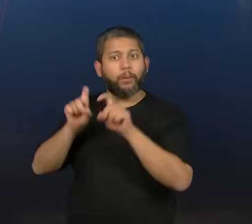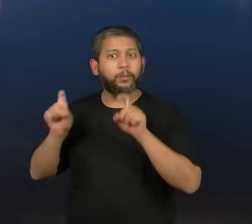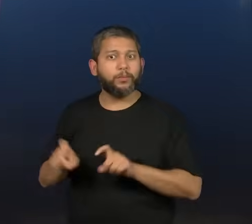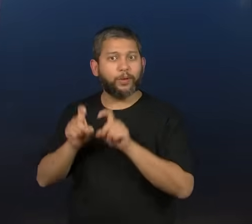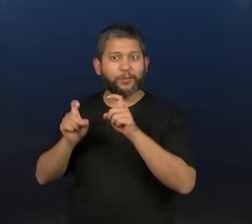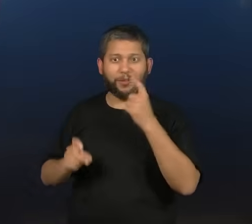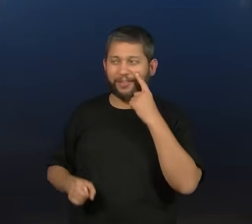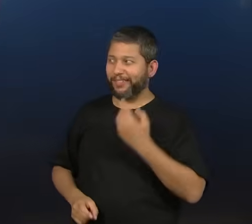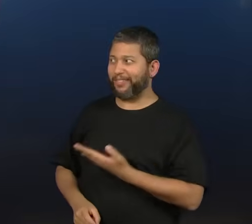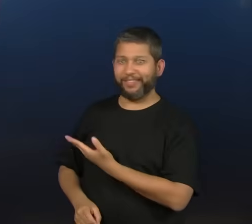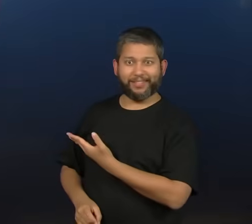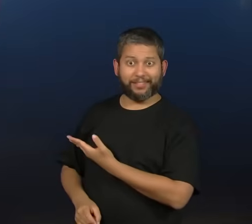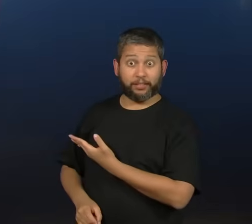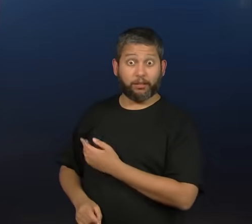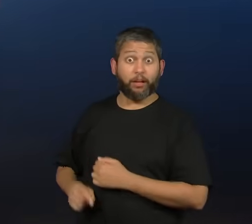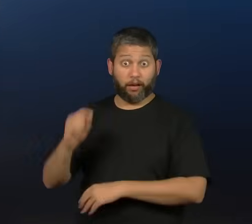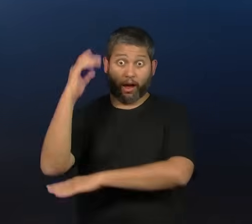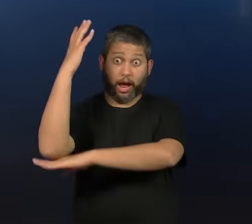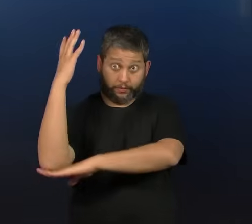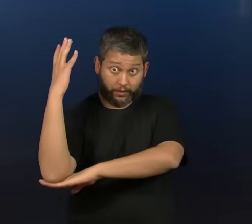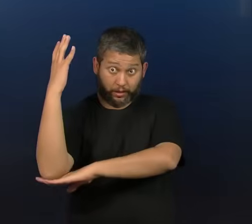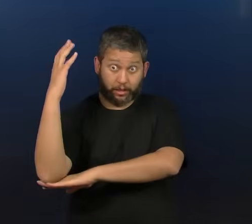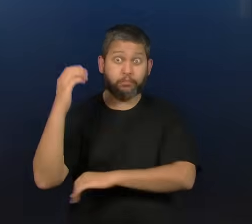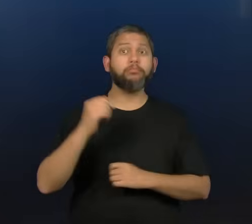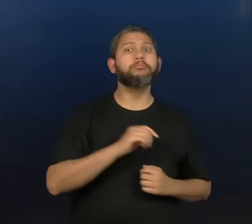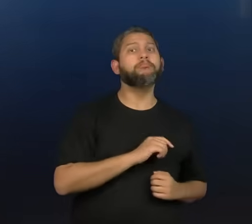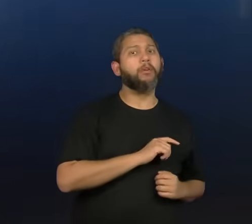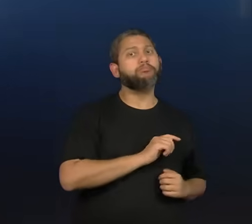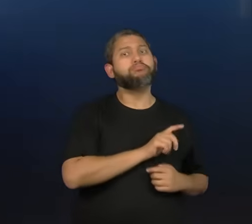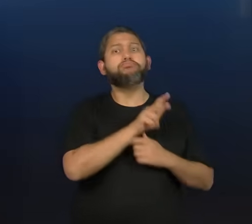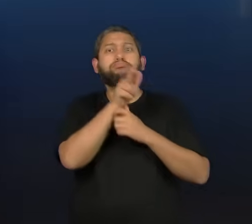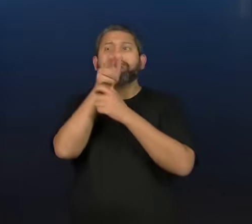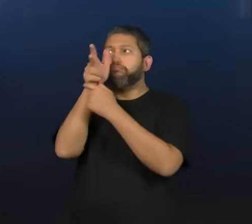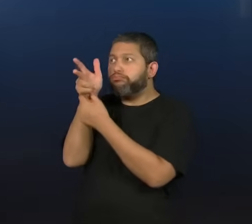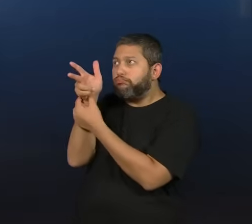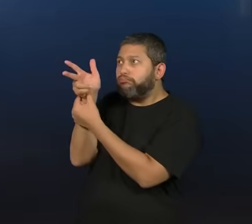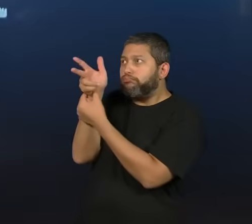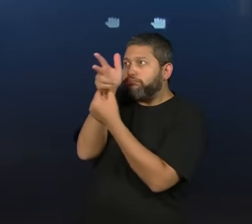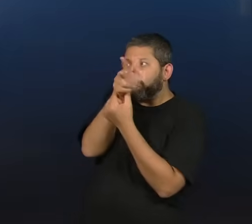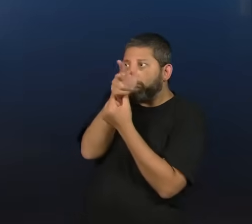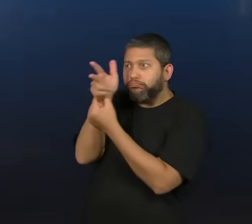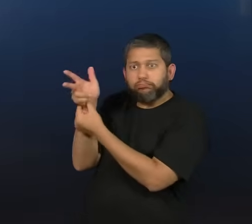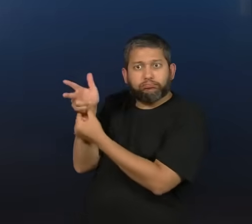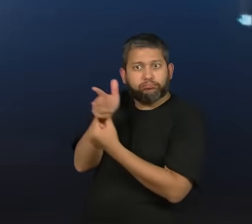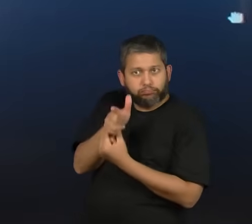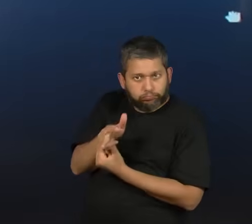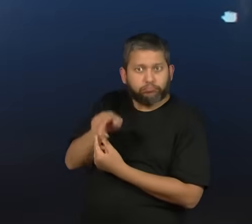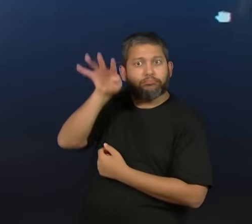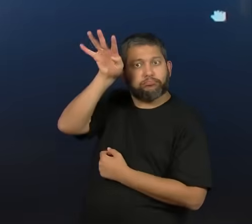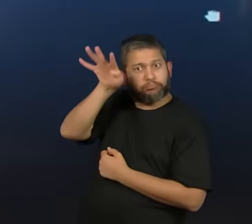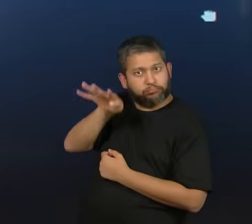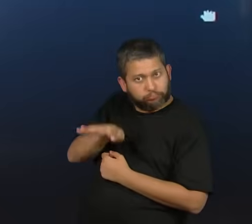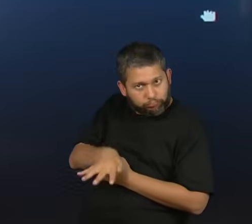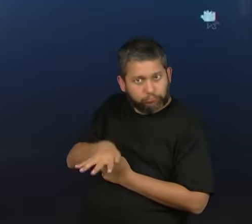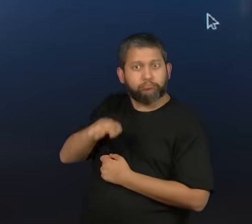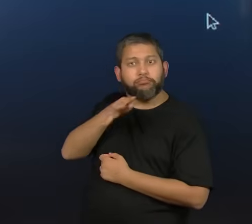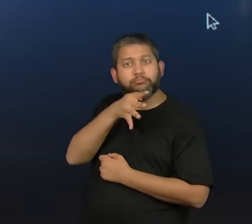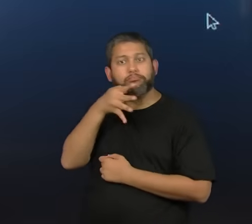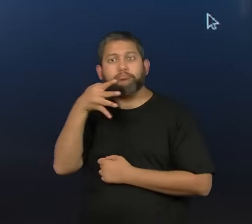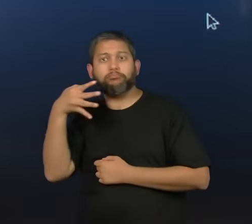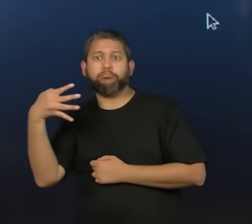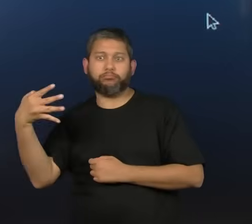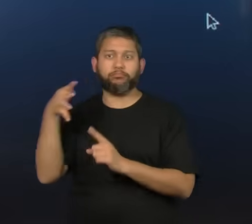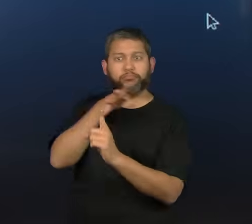gente escaneia a árvore, com um scanner a laser, e aí nós temos uma imagem tridimensional da